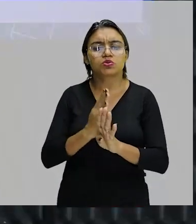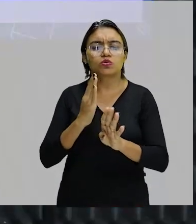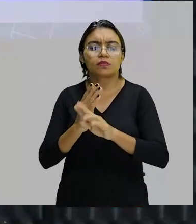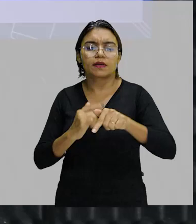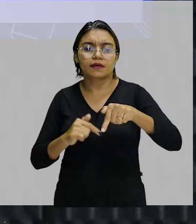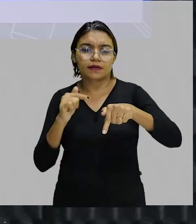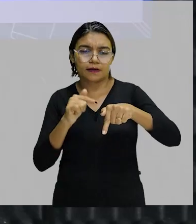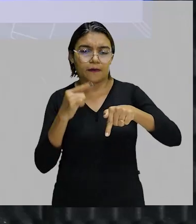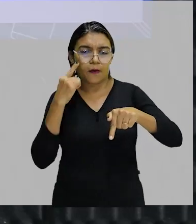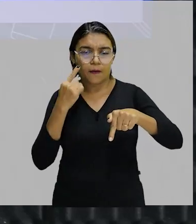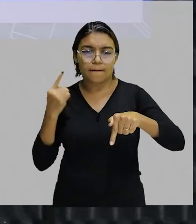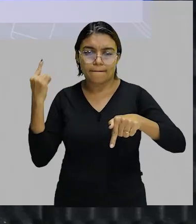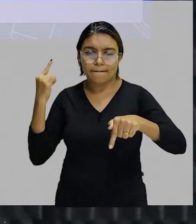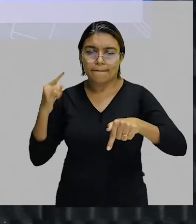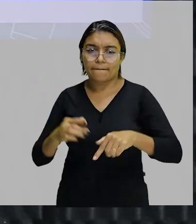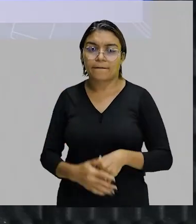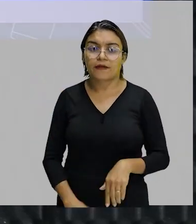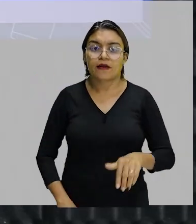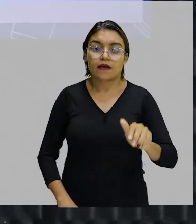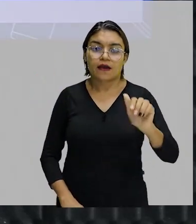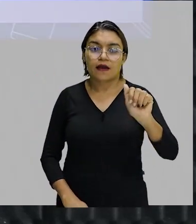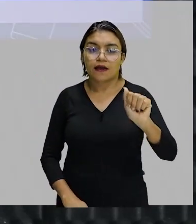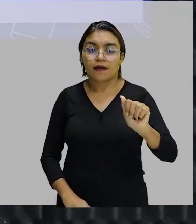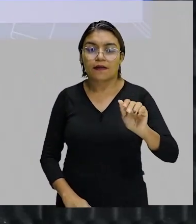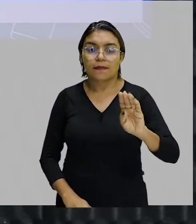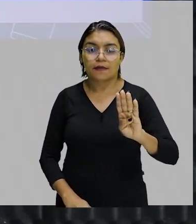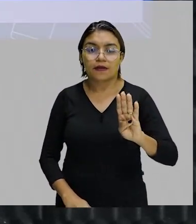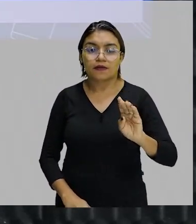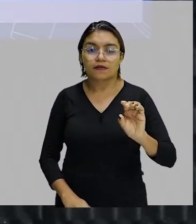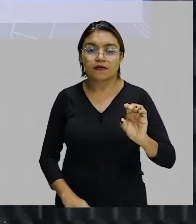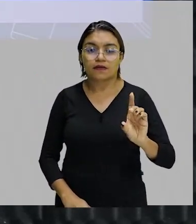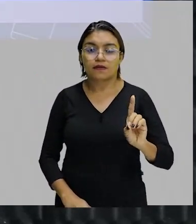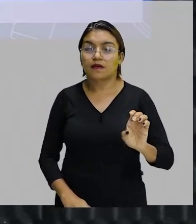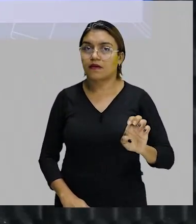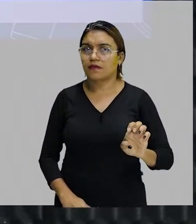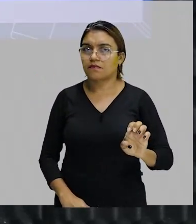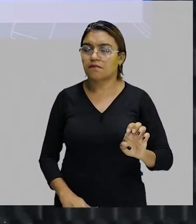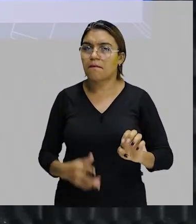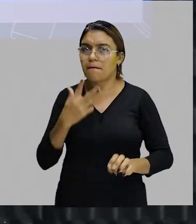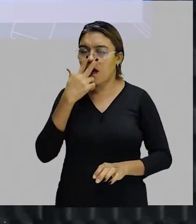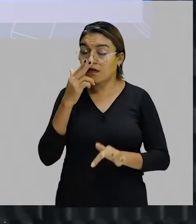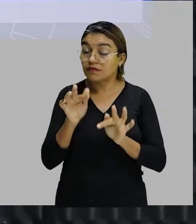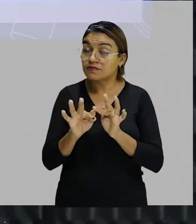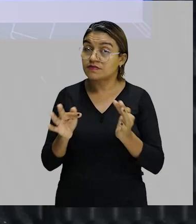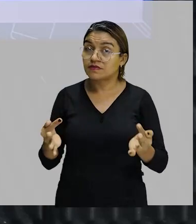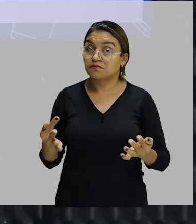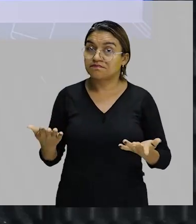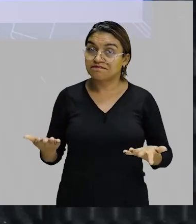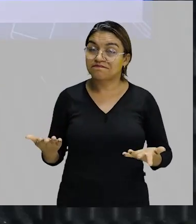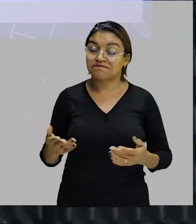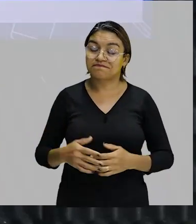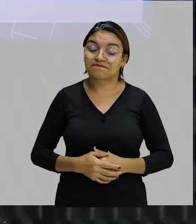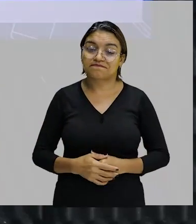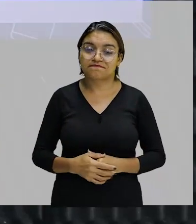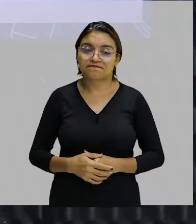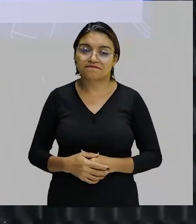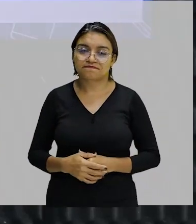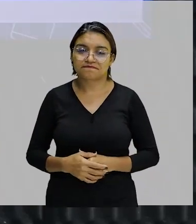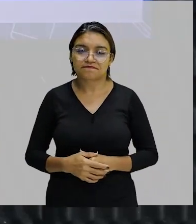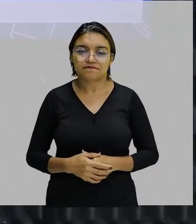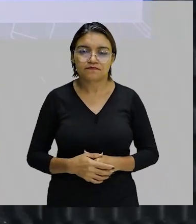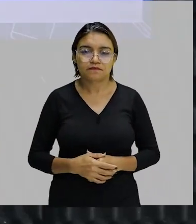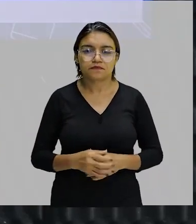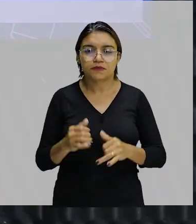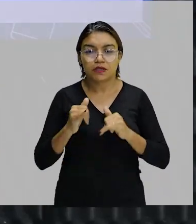opções 3, 5, 7, 9 ou 11. Aparentemente está simples, né? Vamos ver se é isso mesmo? Ele falou